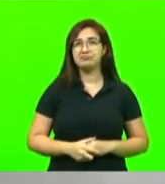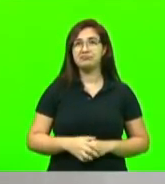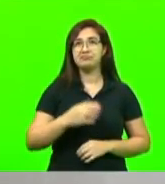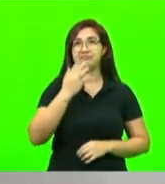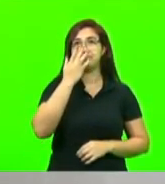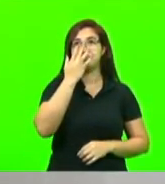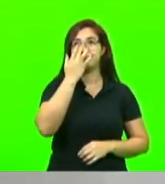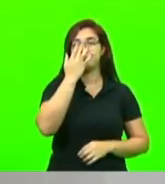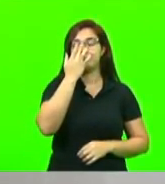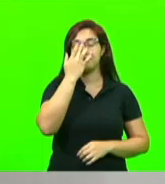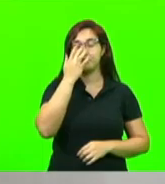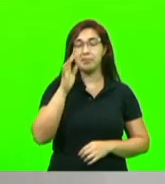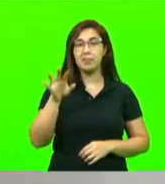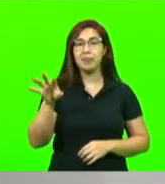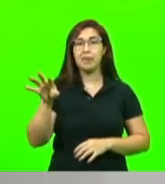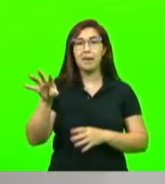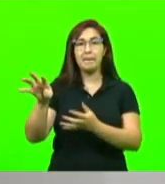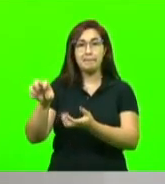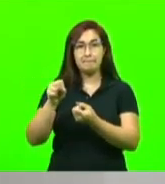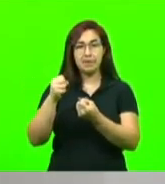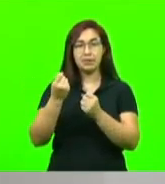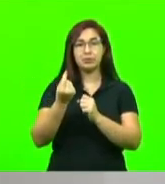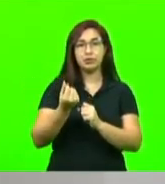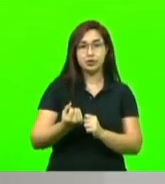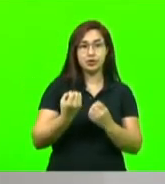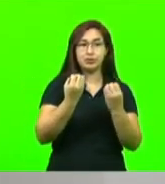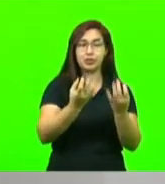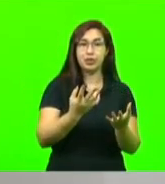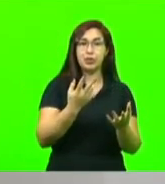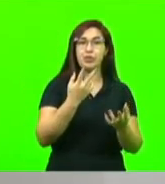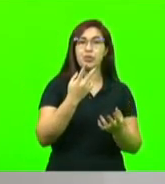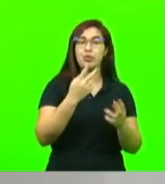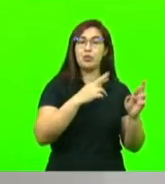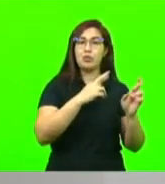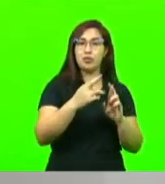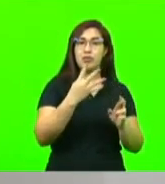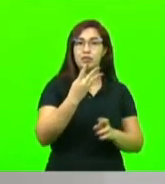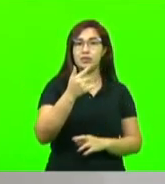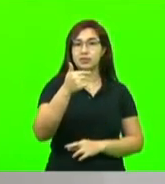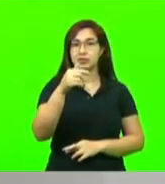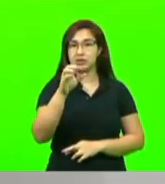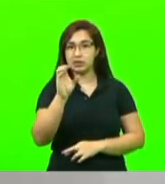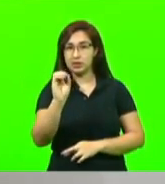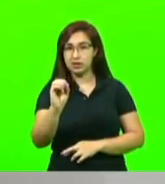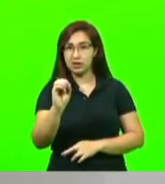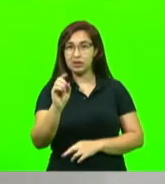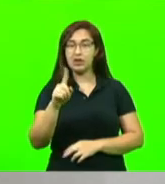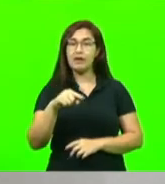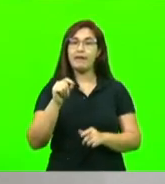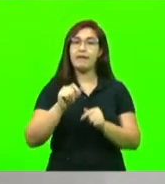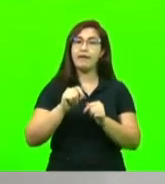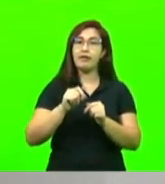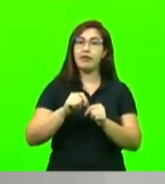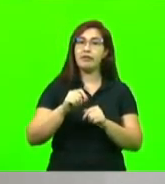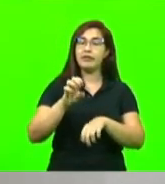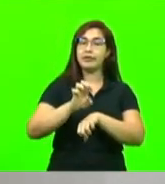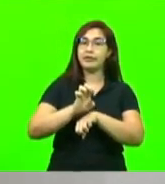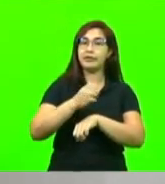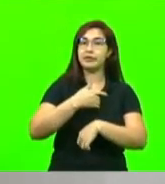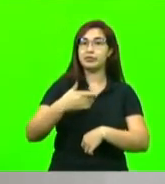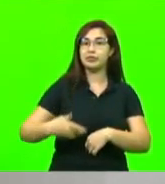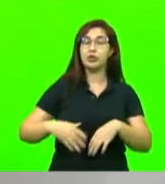Eles pegaram o dinheiro, colocaram lá na 470, quem faz a obra é o governo do Estado. As rodovias estaduais estão todas